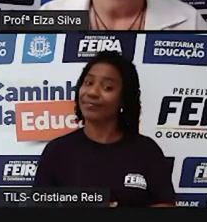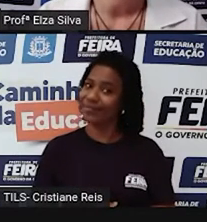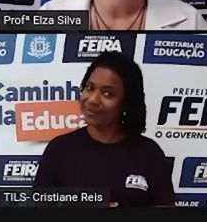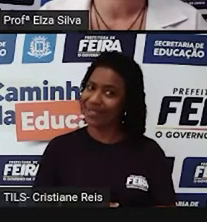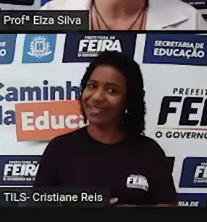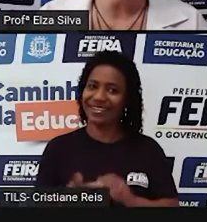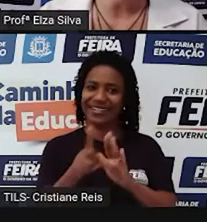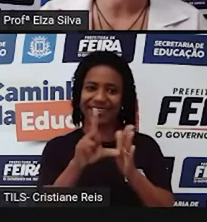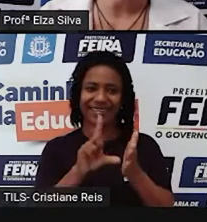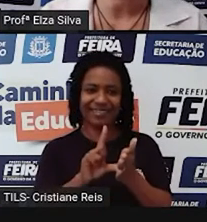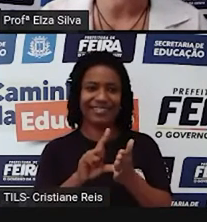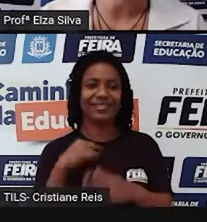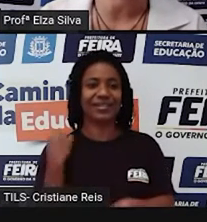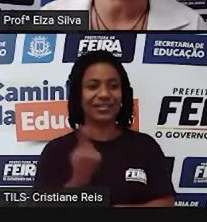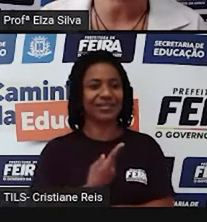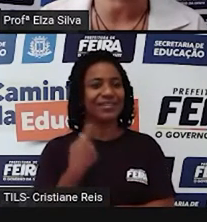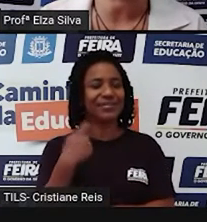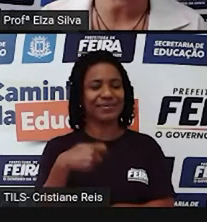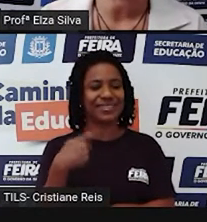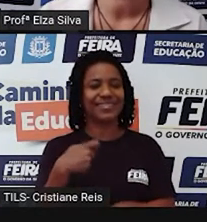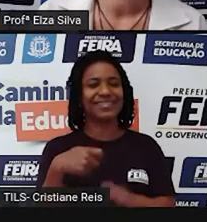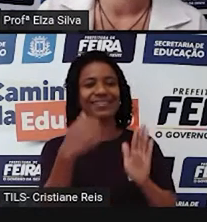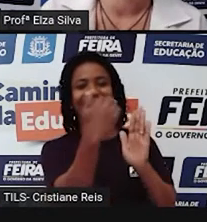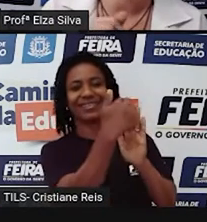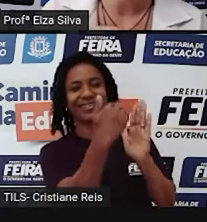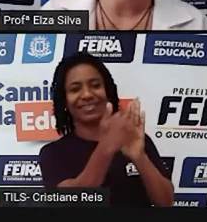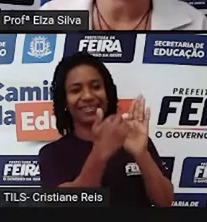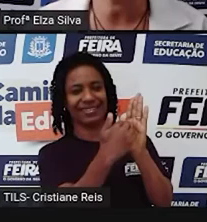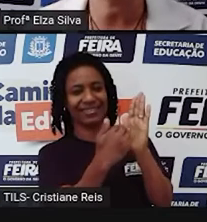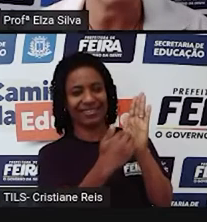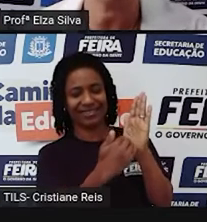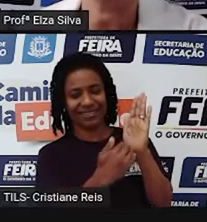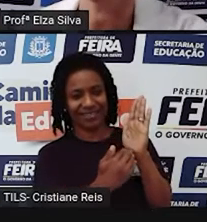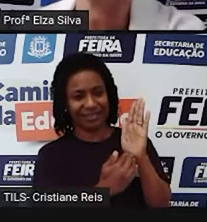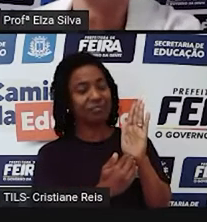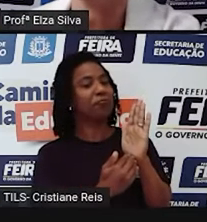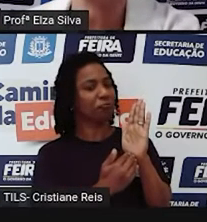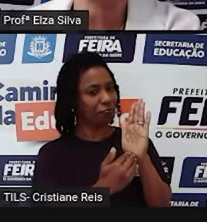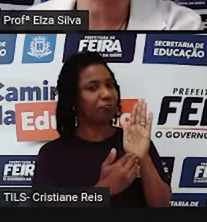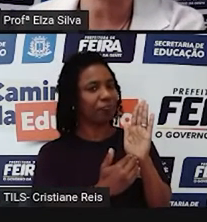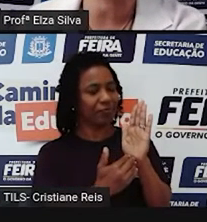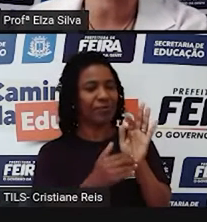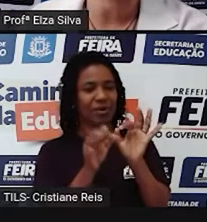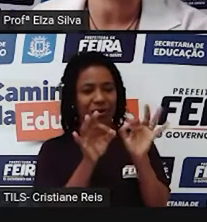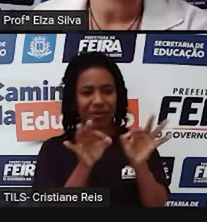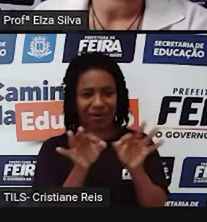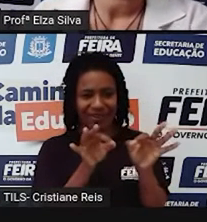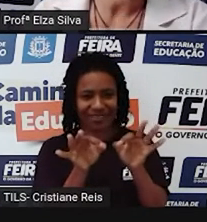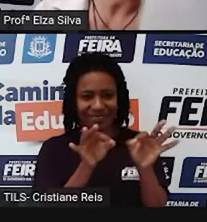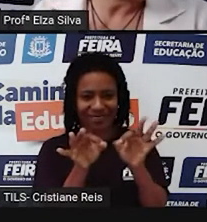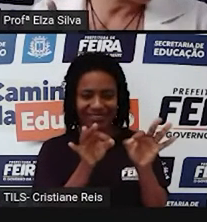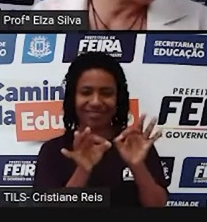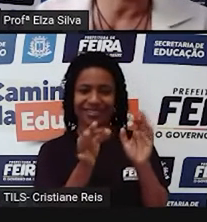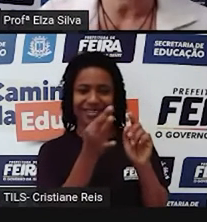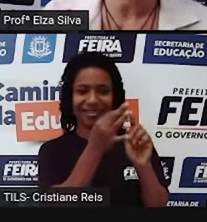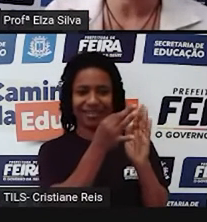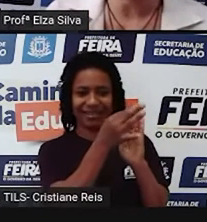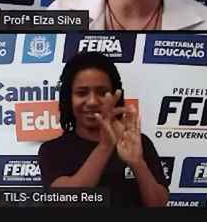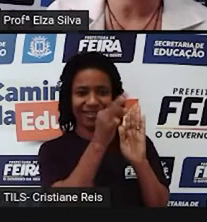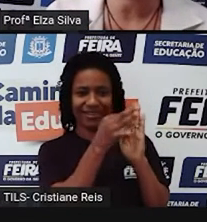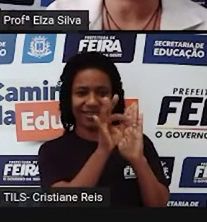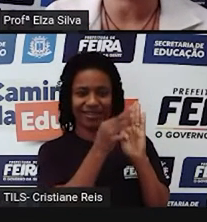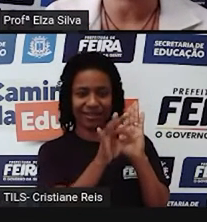que antes de começarmos a nossa aula, vamos organizar o nosso caderno de inglês. Escreva aí o